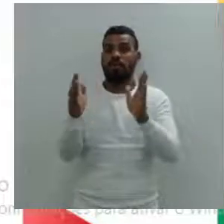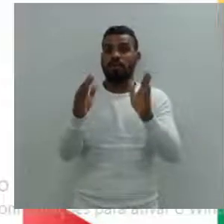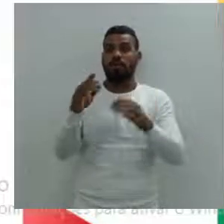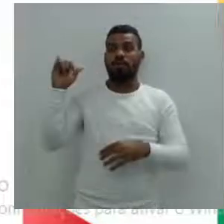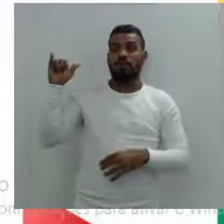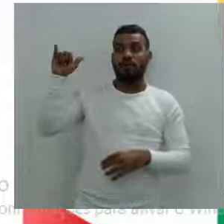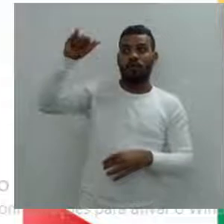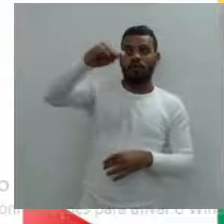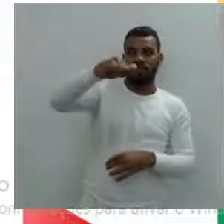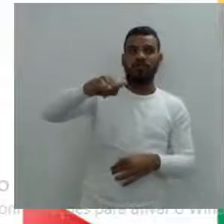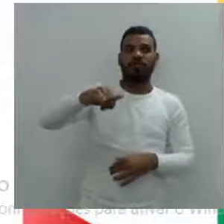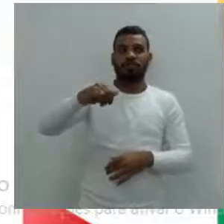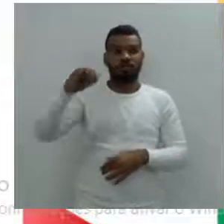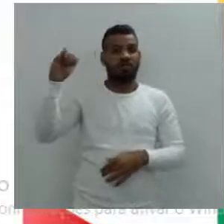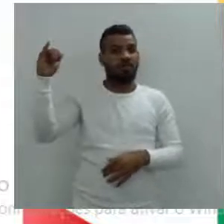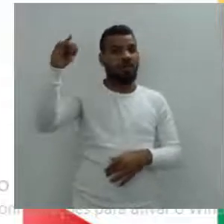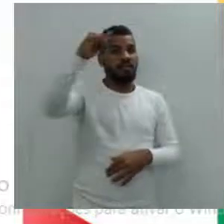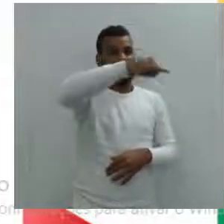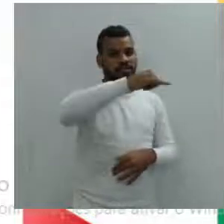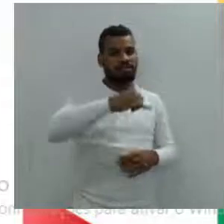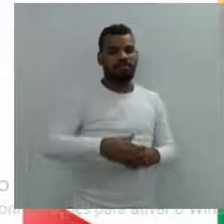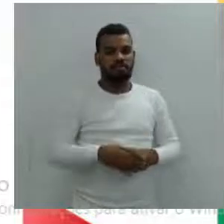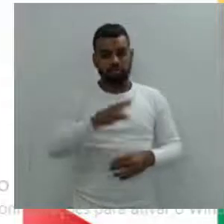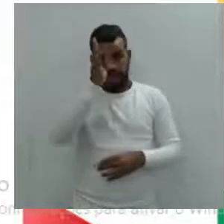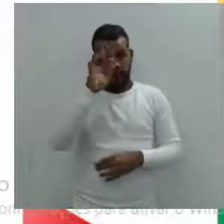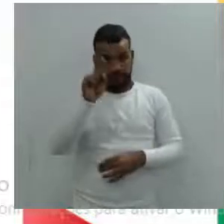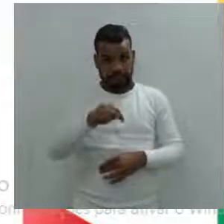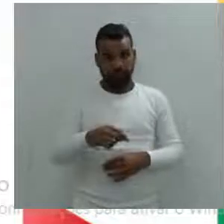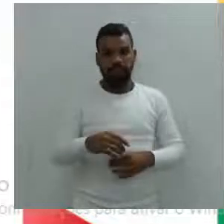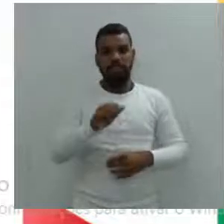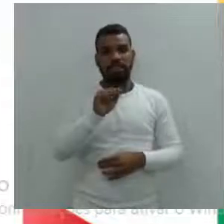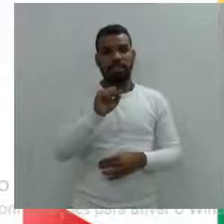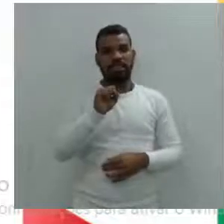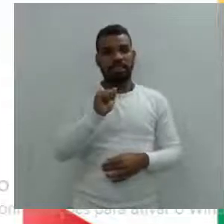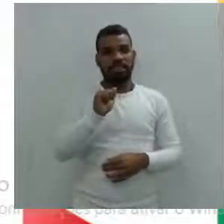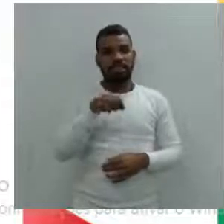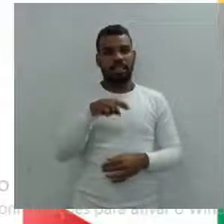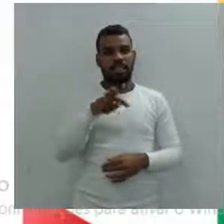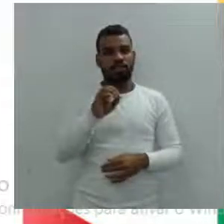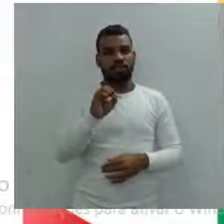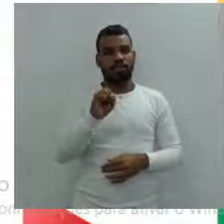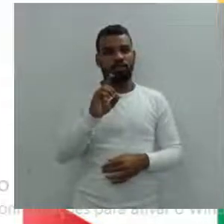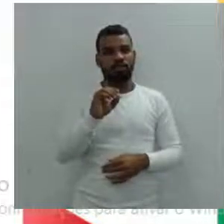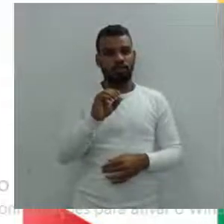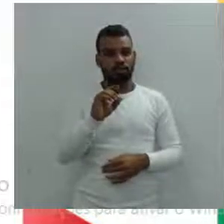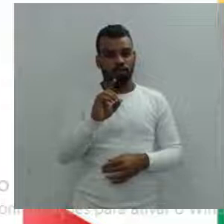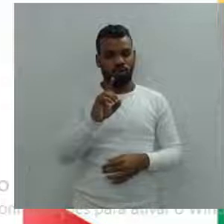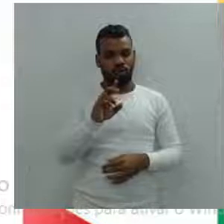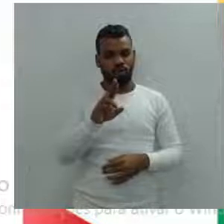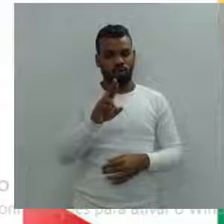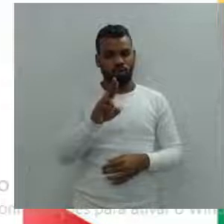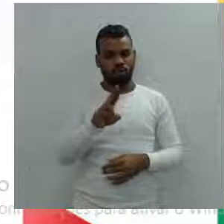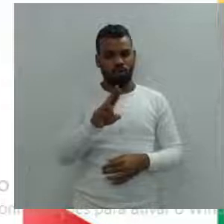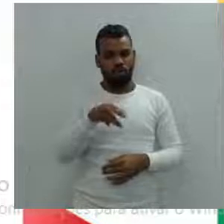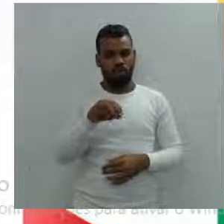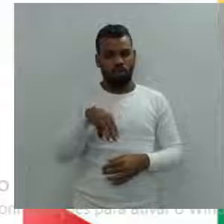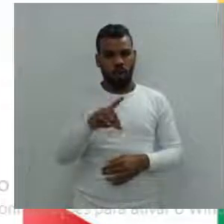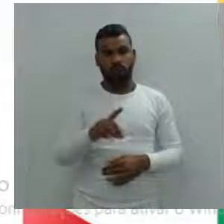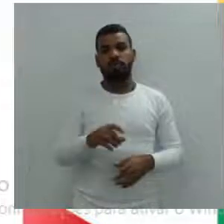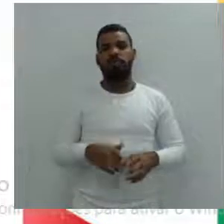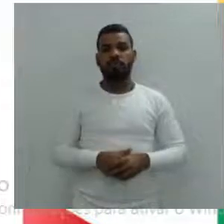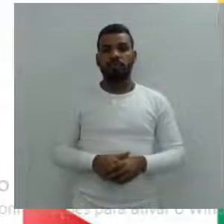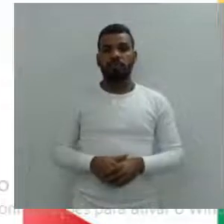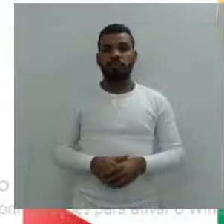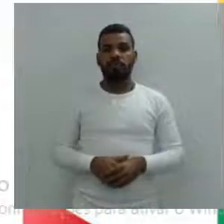Santos Dumont brasileiro, hein? A fonte de energia começou a ser substituída pelo petróleo, que além de servir como combustível, foi usado